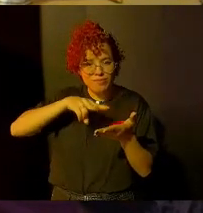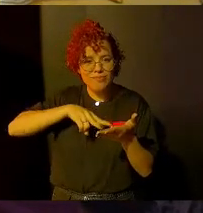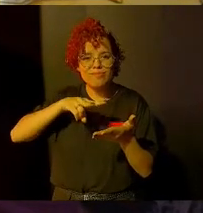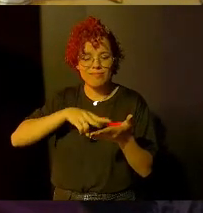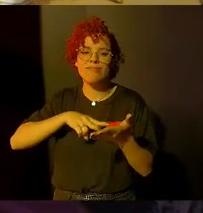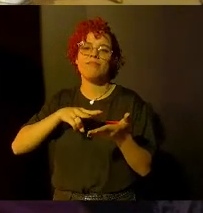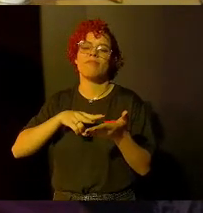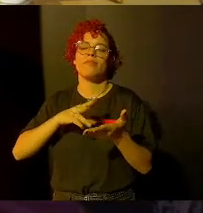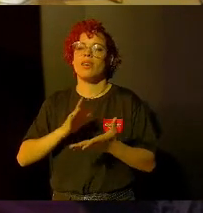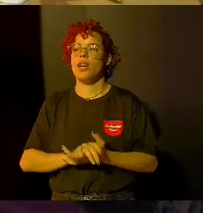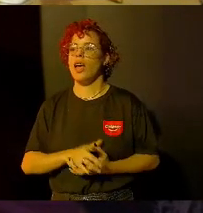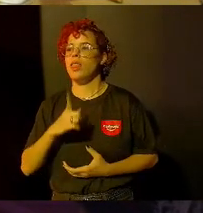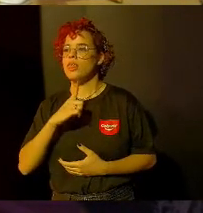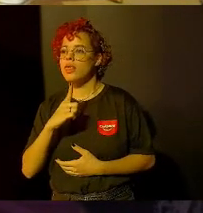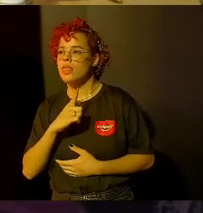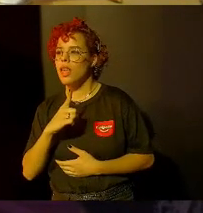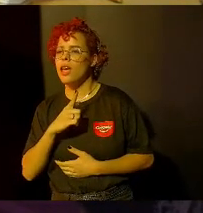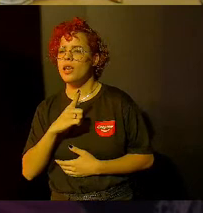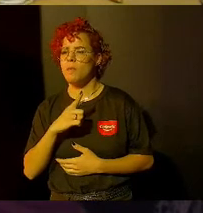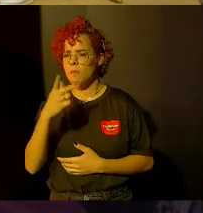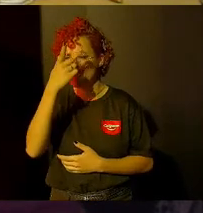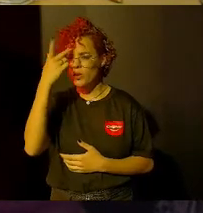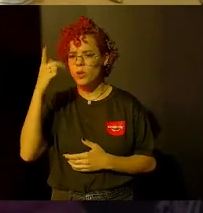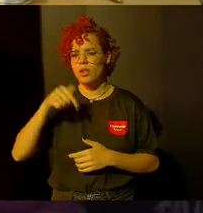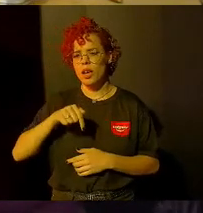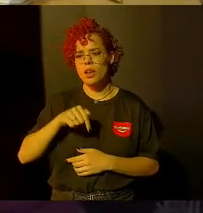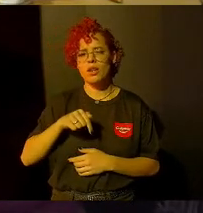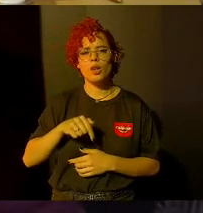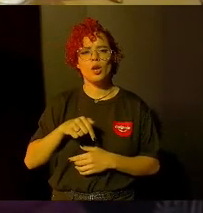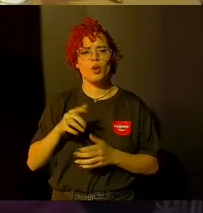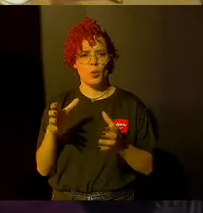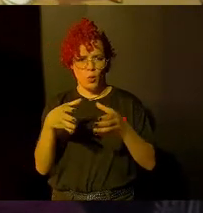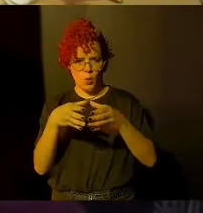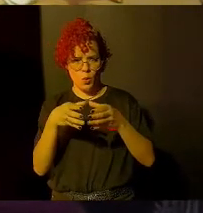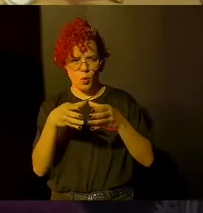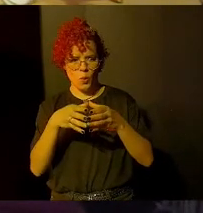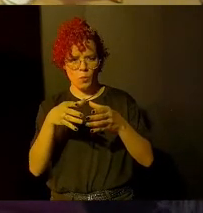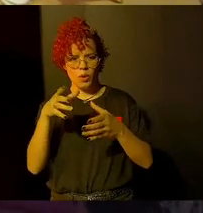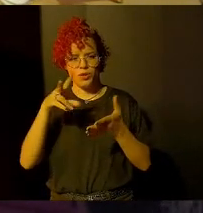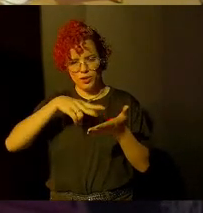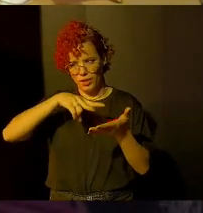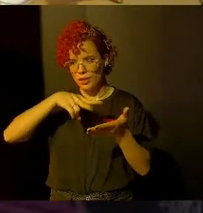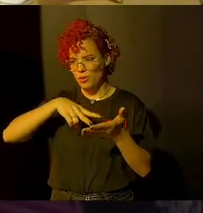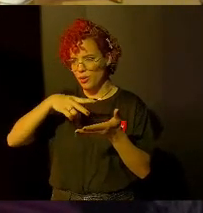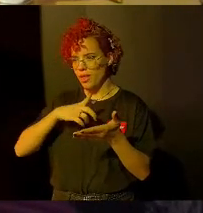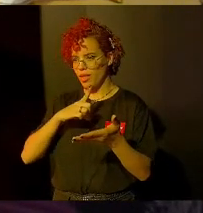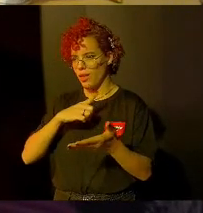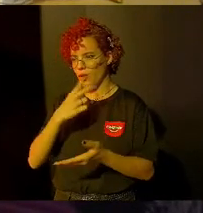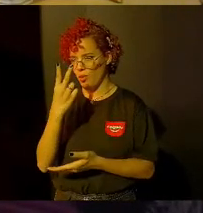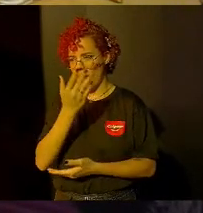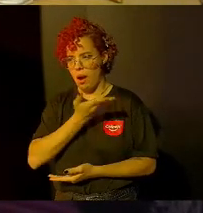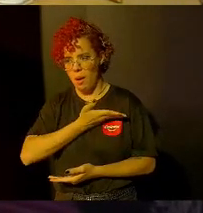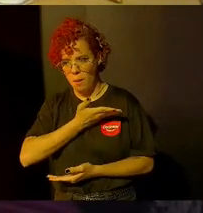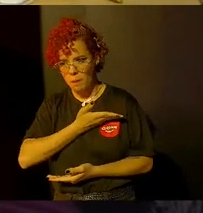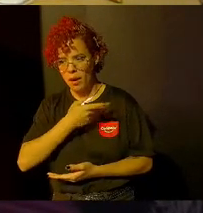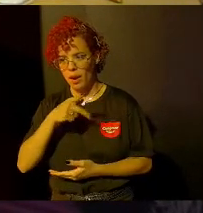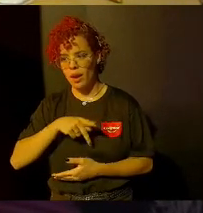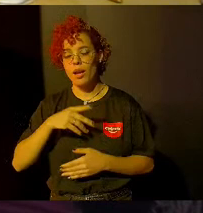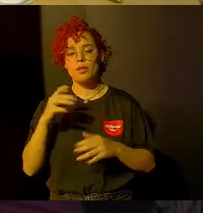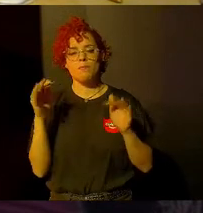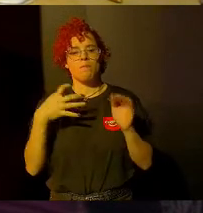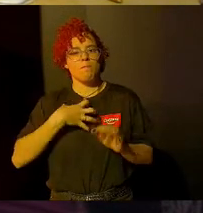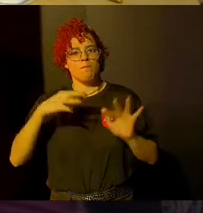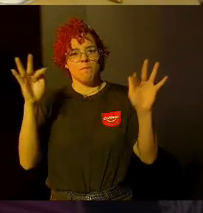tem gente aqui do meu clube de leitura já vi tem alguns amigos na plateia então eu tô muito feliz